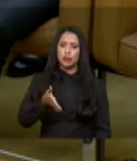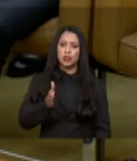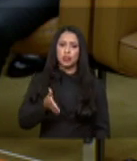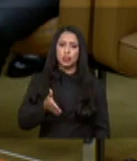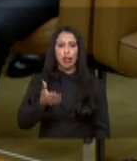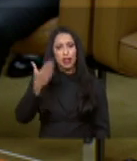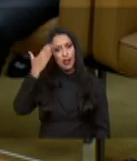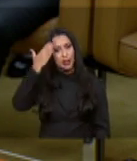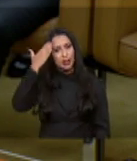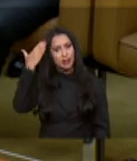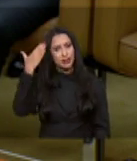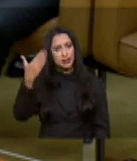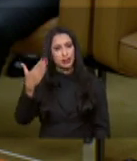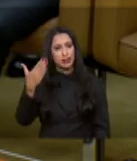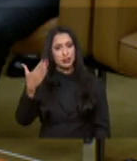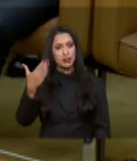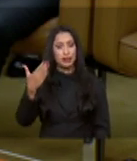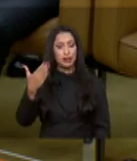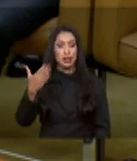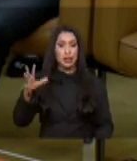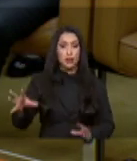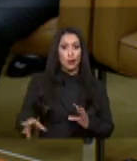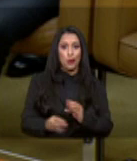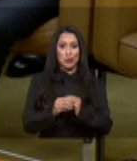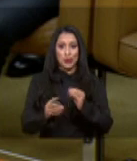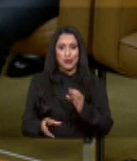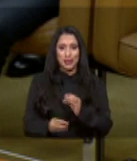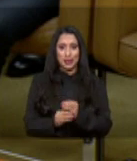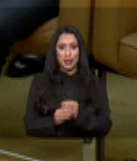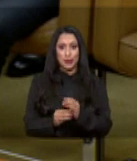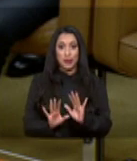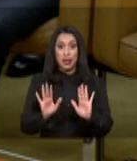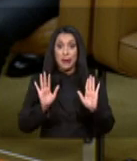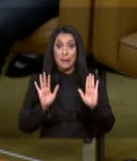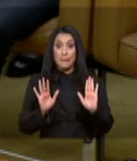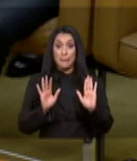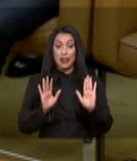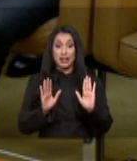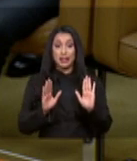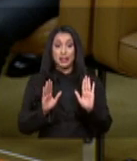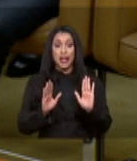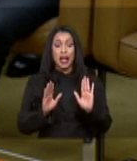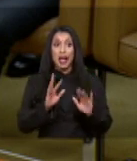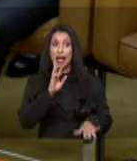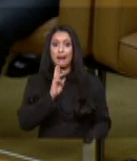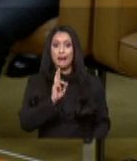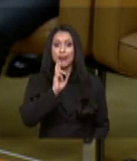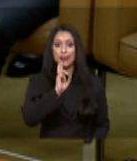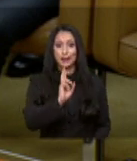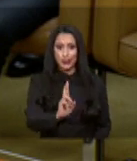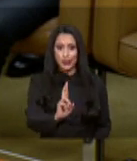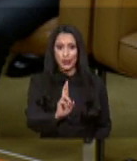complementarão. Mas a saída, a súplica, a solução,